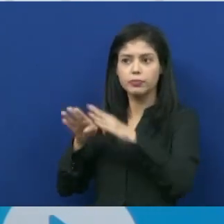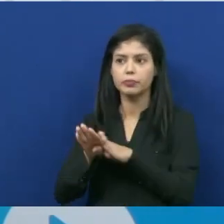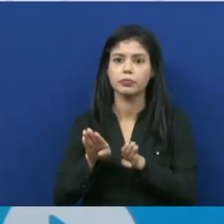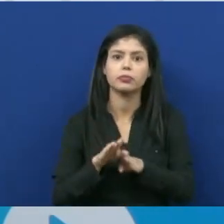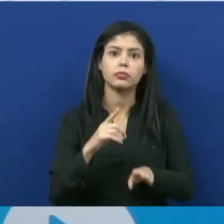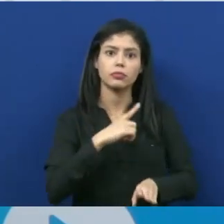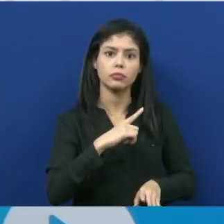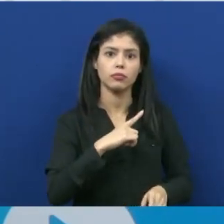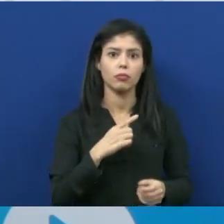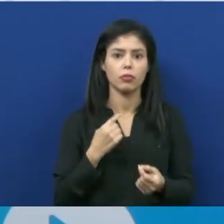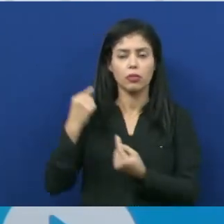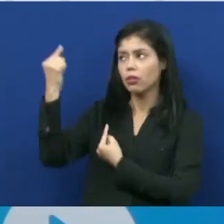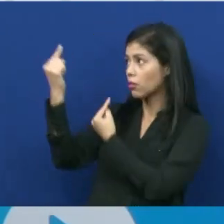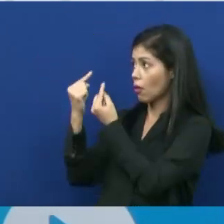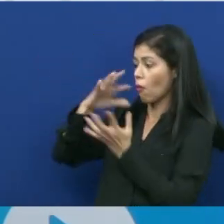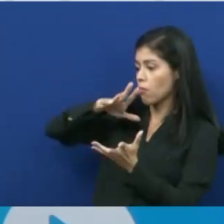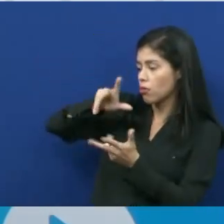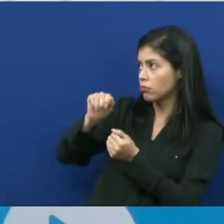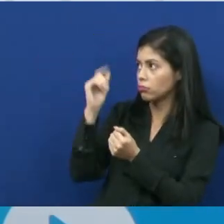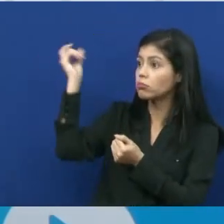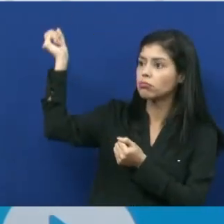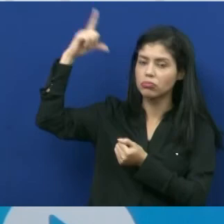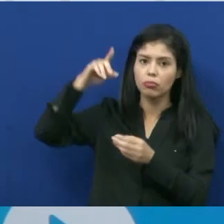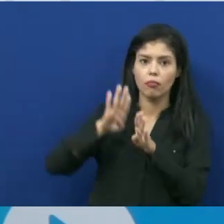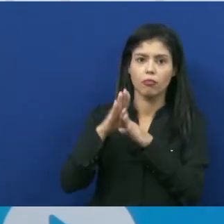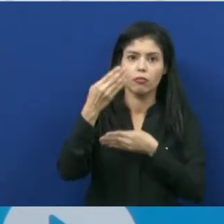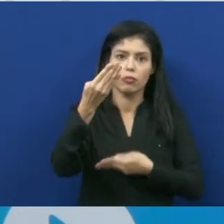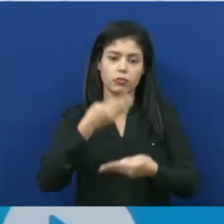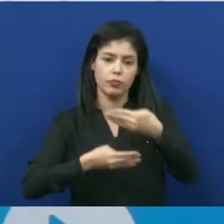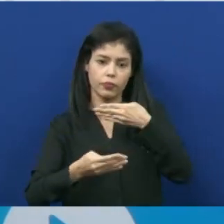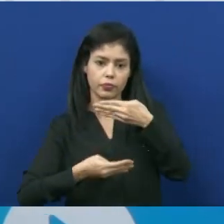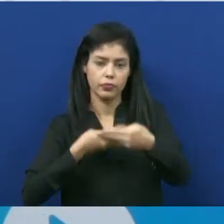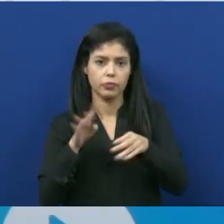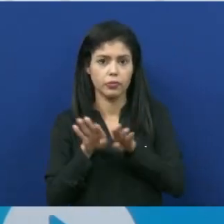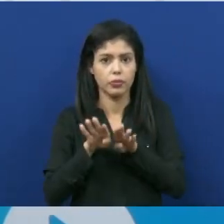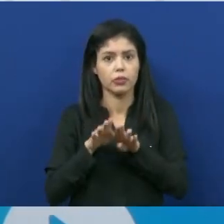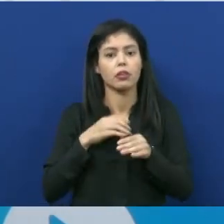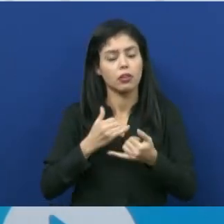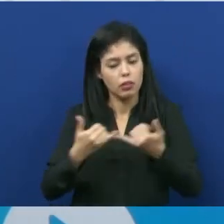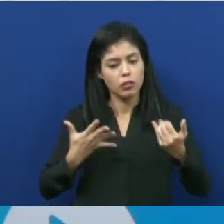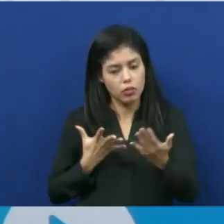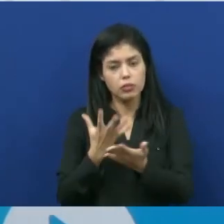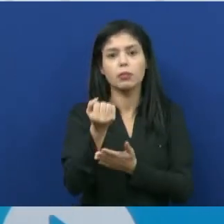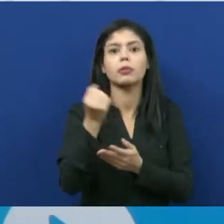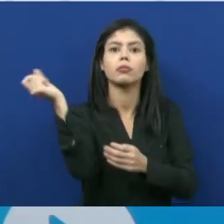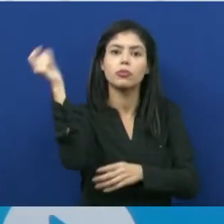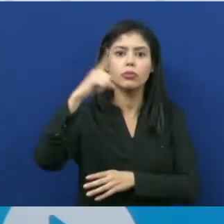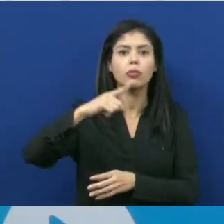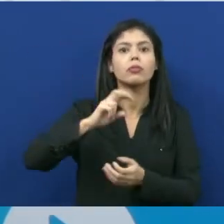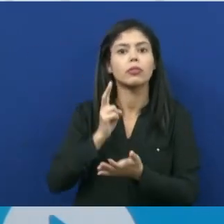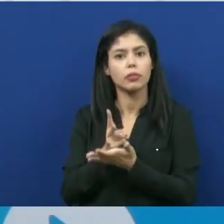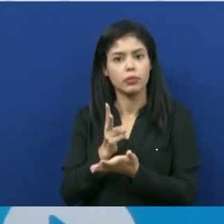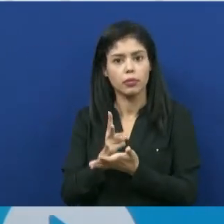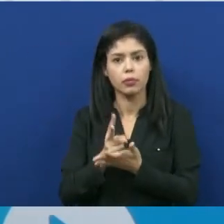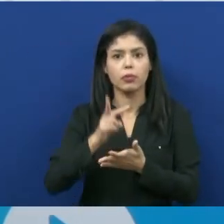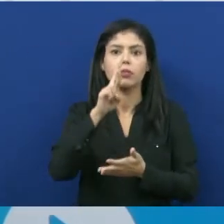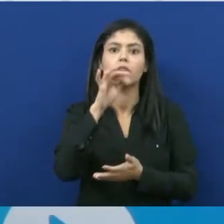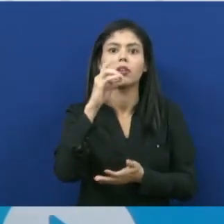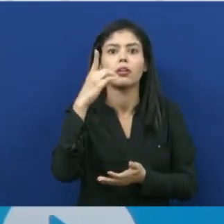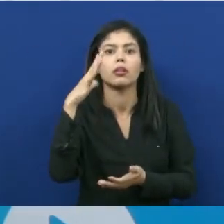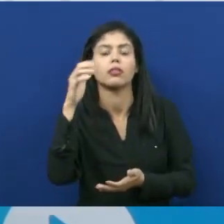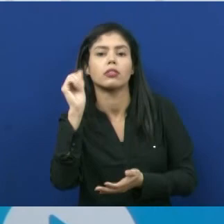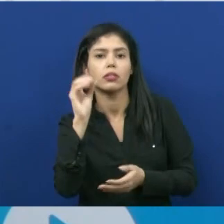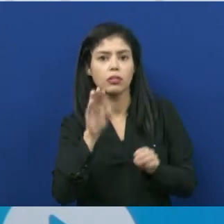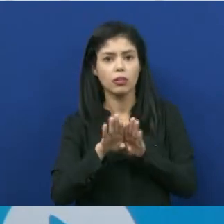dessa relação que há entre nosso planeta e o Sol. Porque é a partir dessa energia que nós recebemos do Sol, que vem por meio de radiação, que